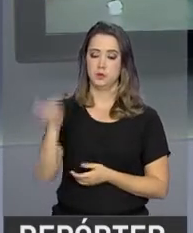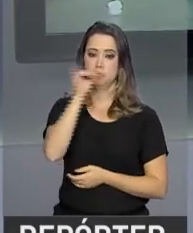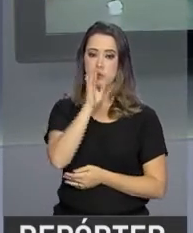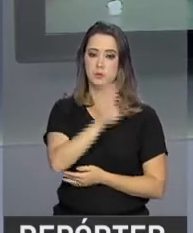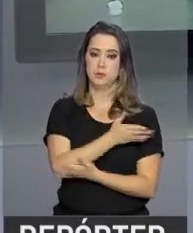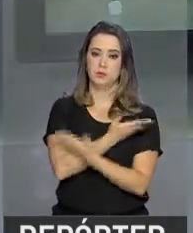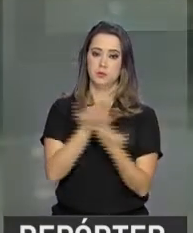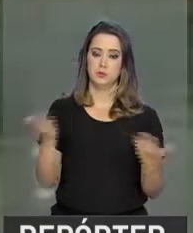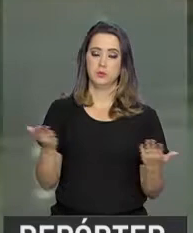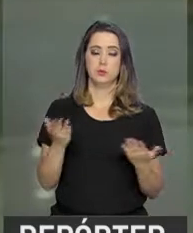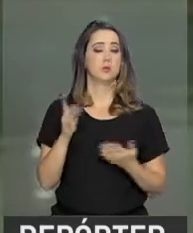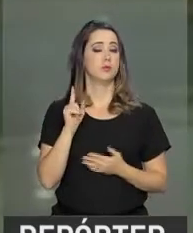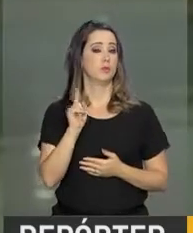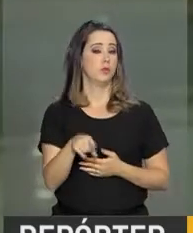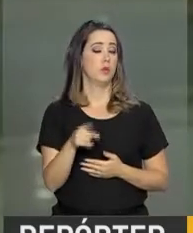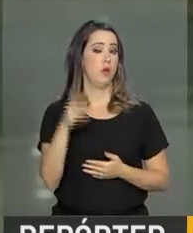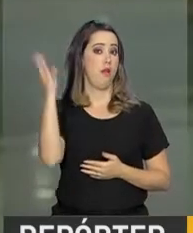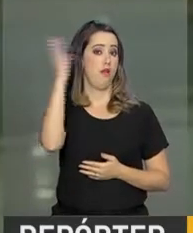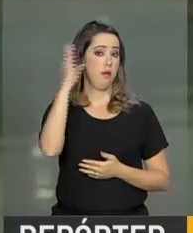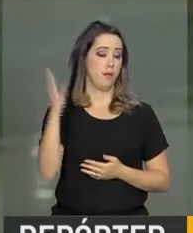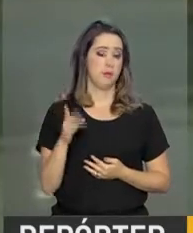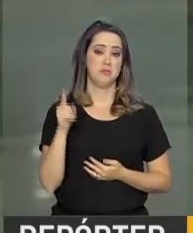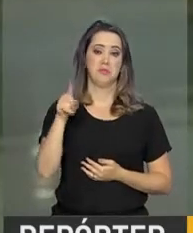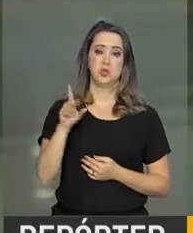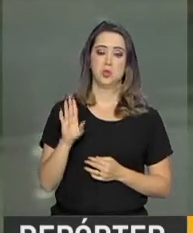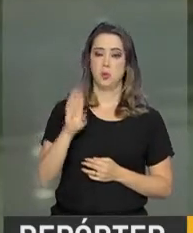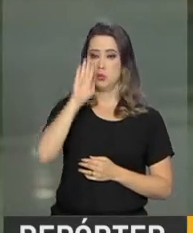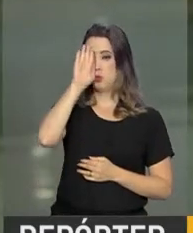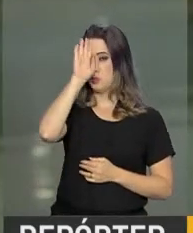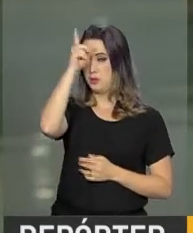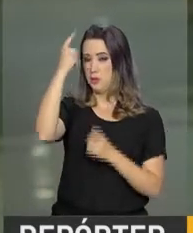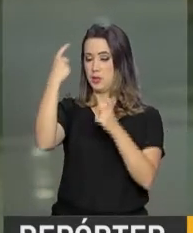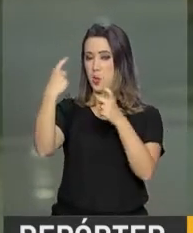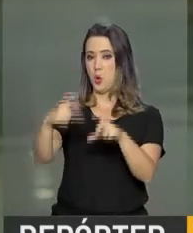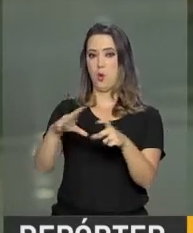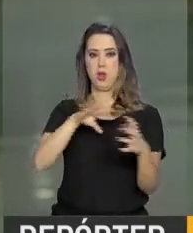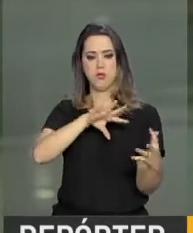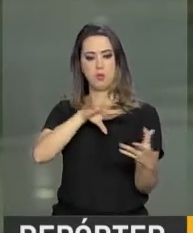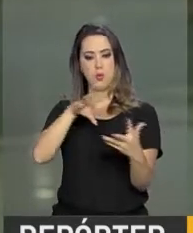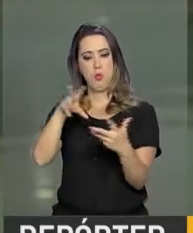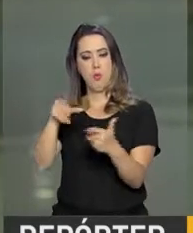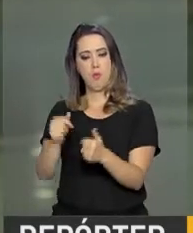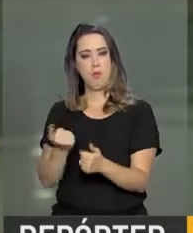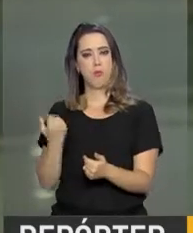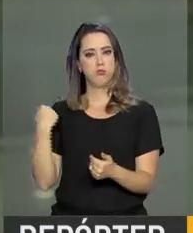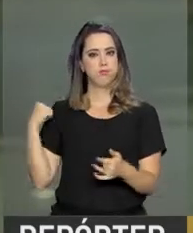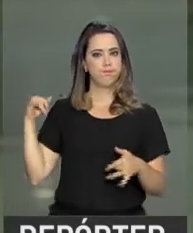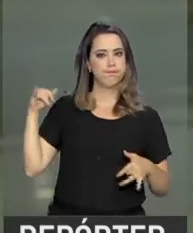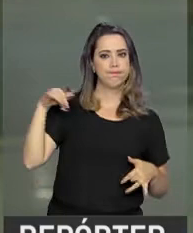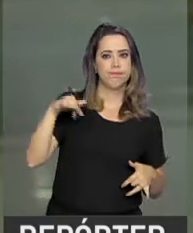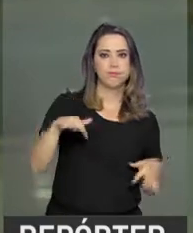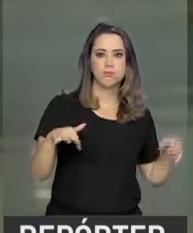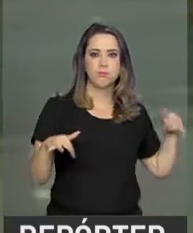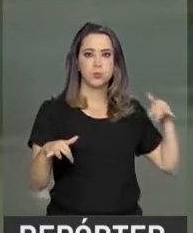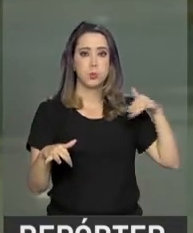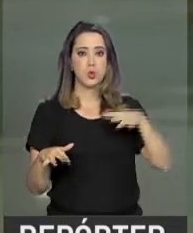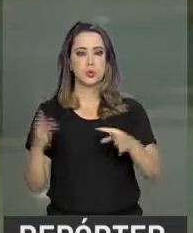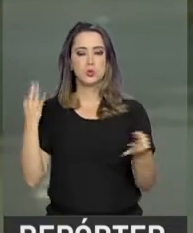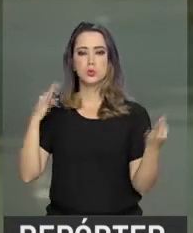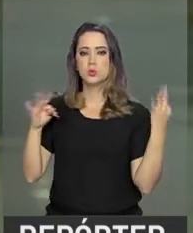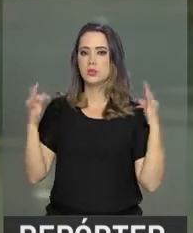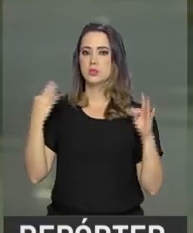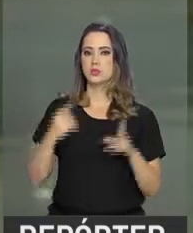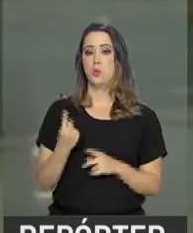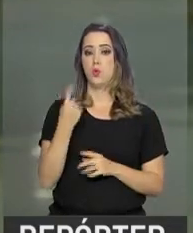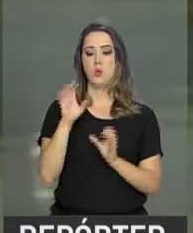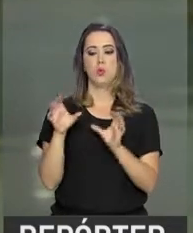roberto boa tarde a todos o brasil é um dos principais destinos turísticos do mundo somente um setor injeta ano